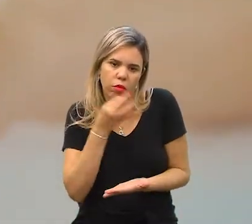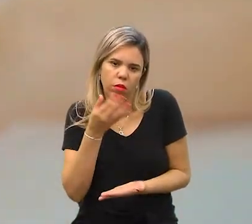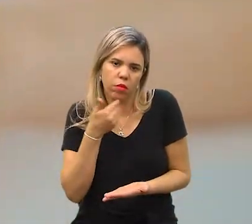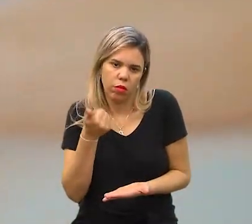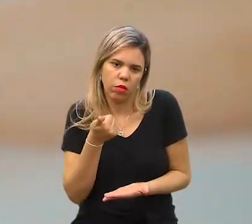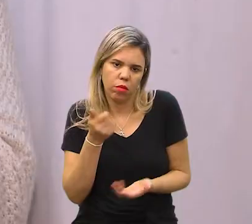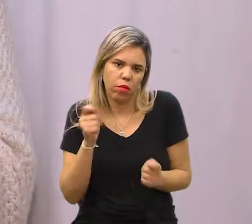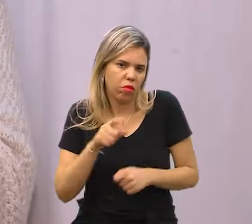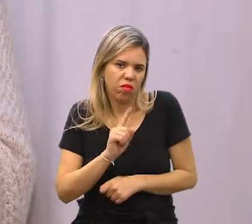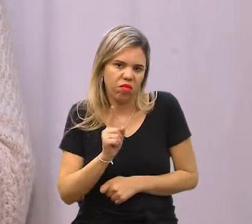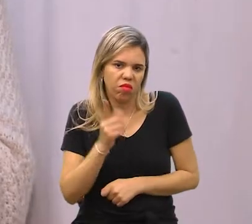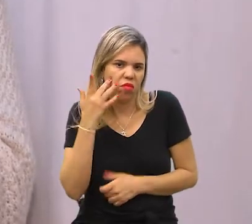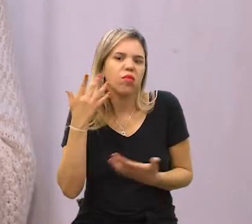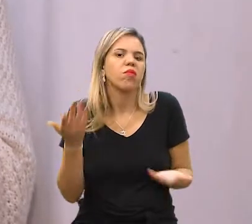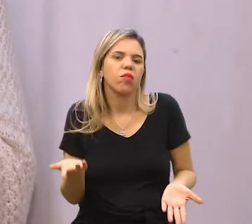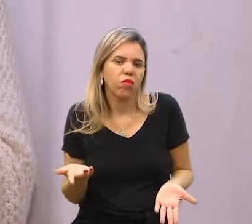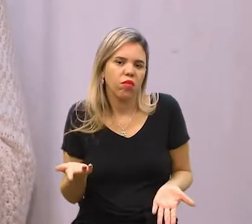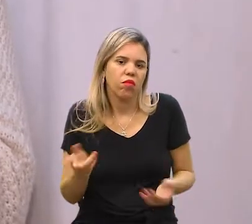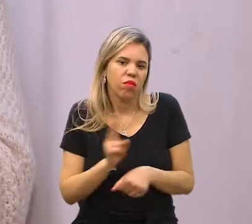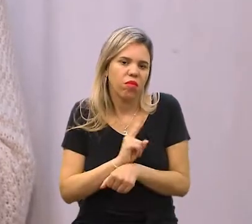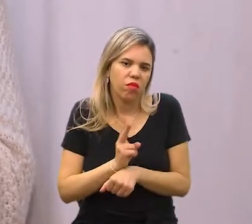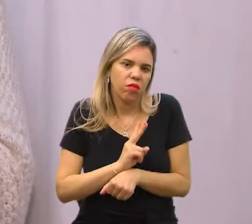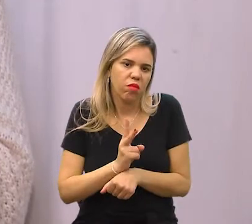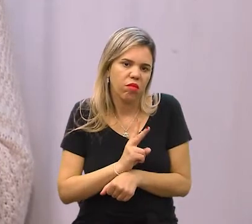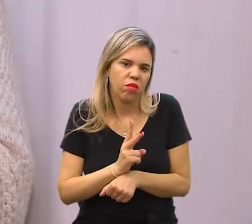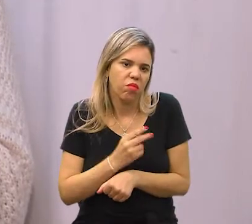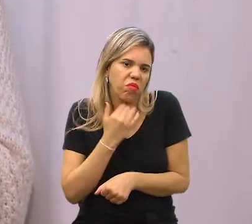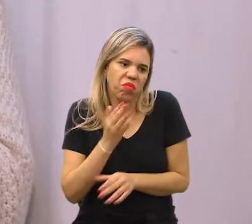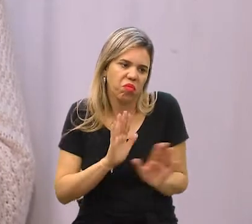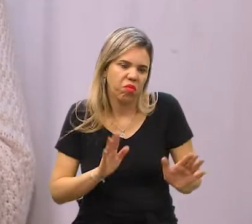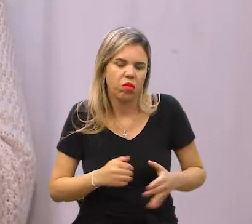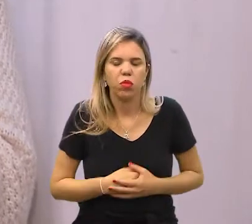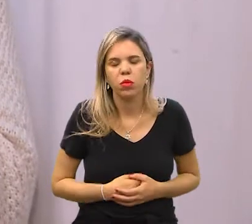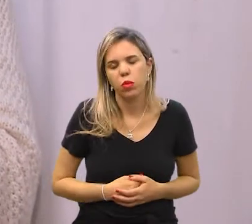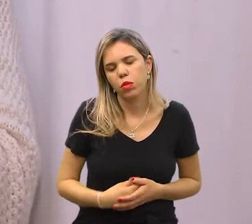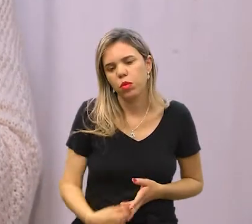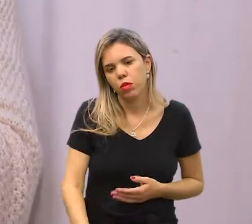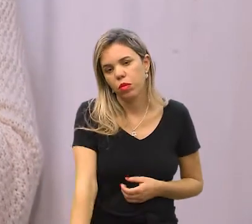essa possibilidade ou a questão da segurança complica um pouco?